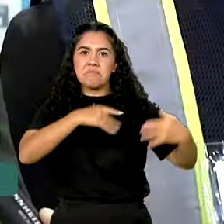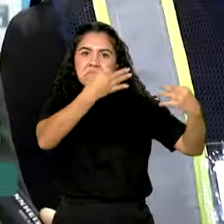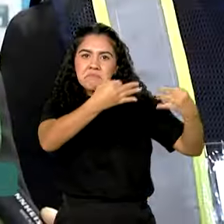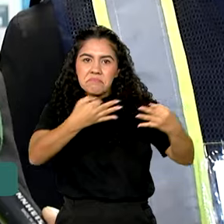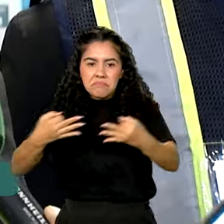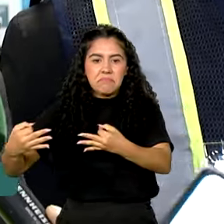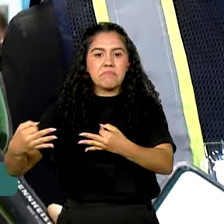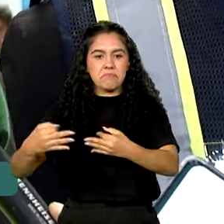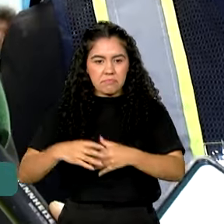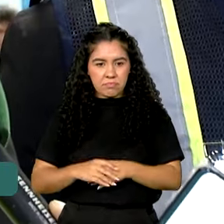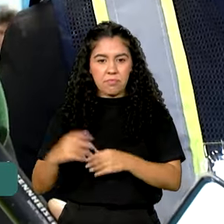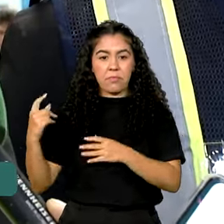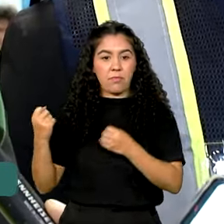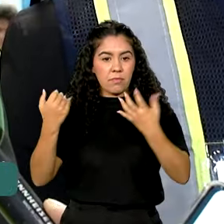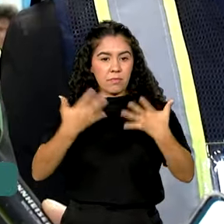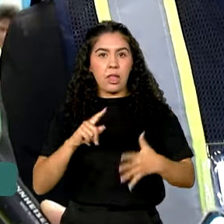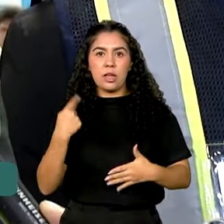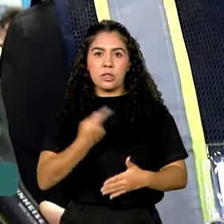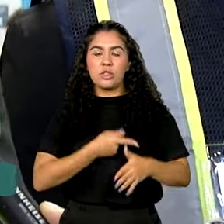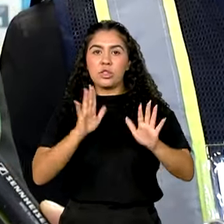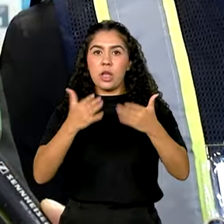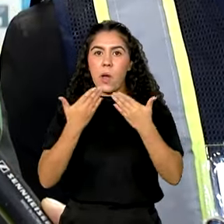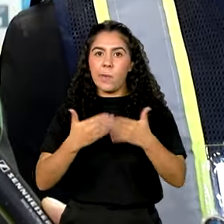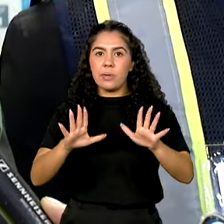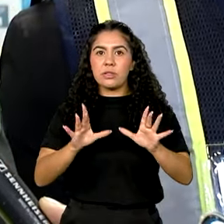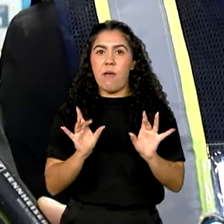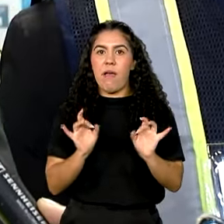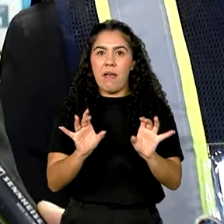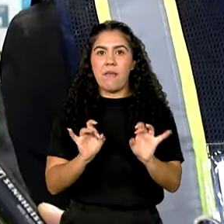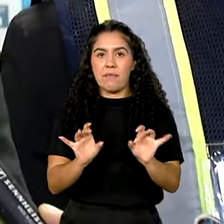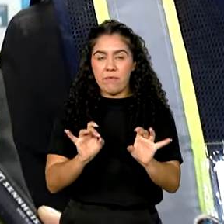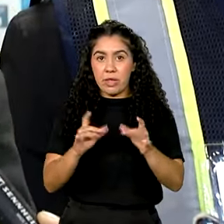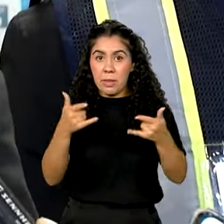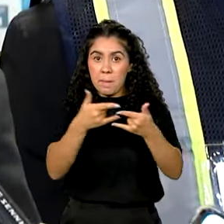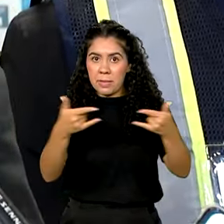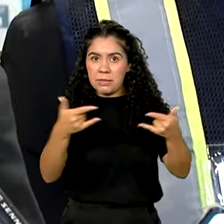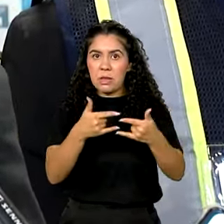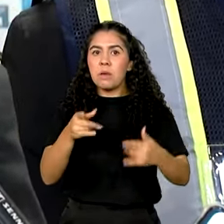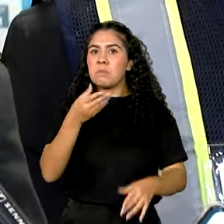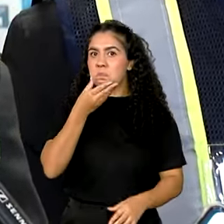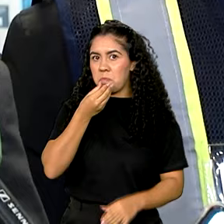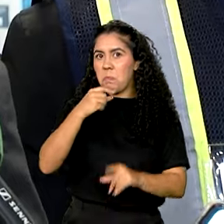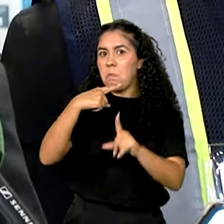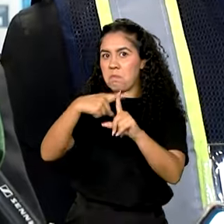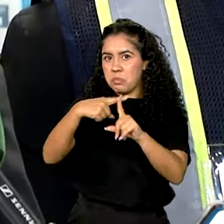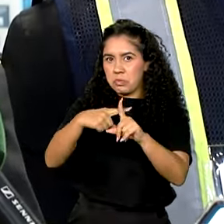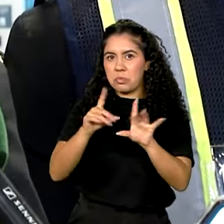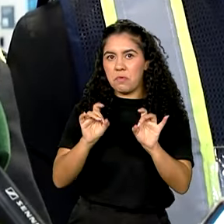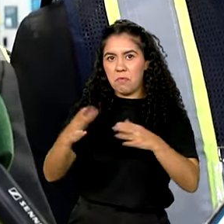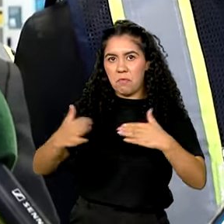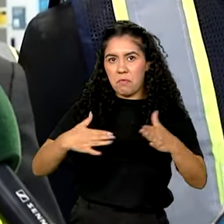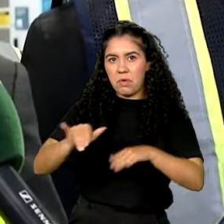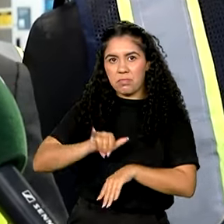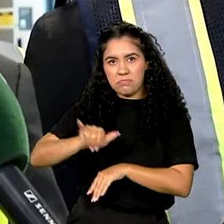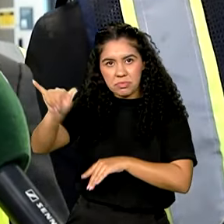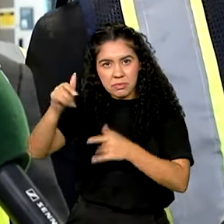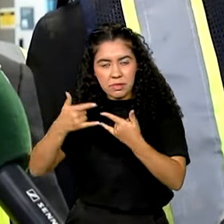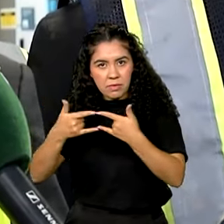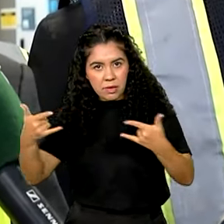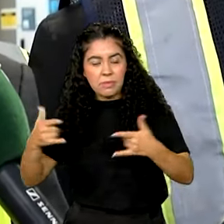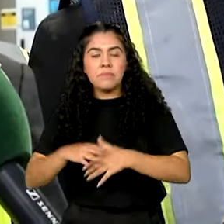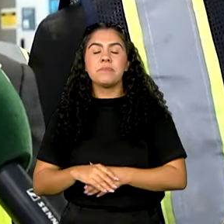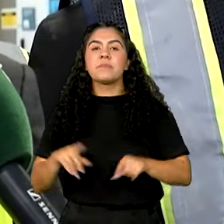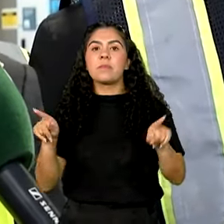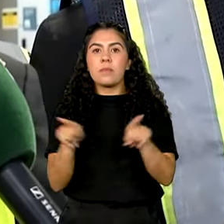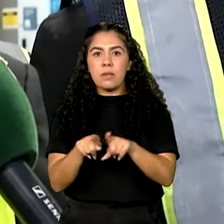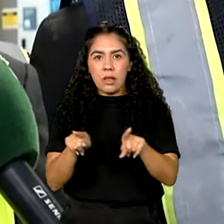planejamento. Já iniciamos a venda das passagens na semana passada e a procura está muito boa. E temos a garantia da